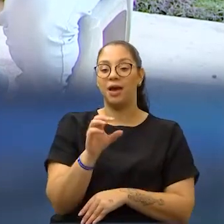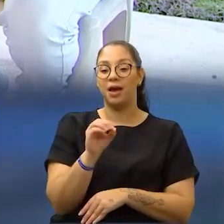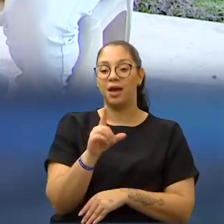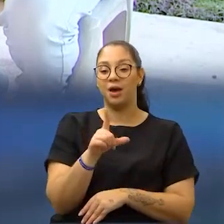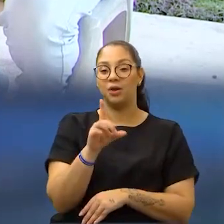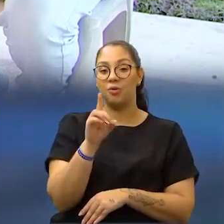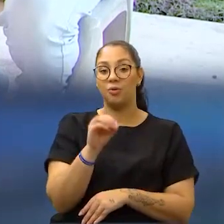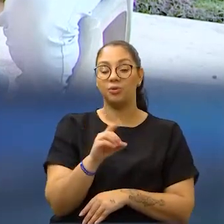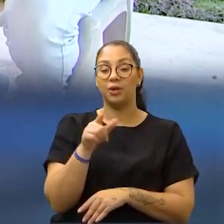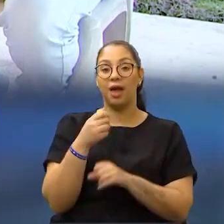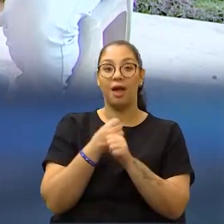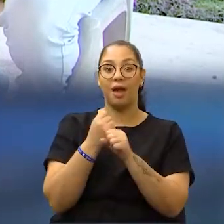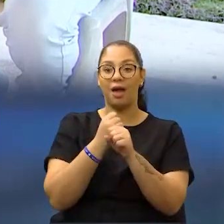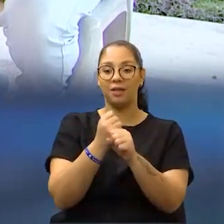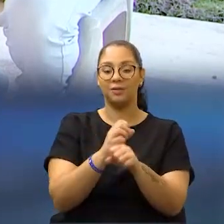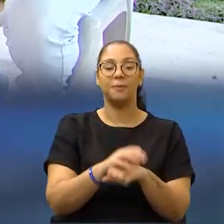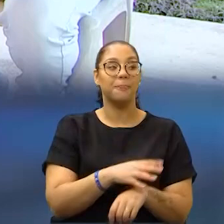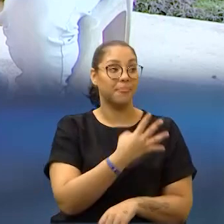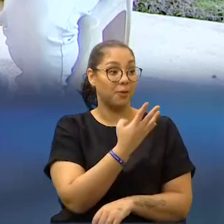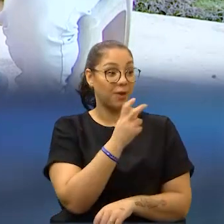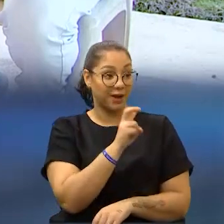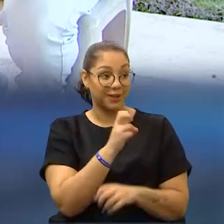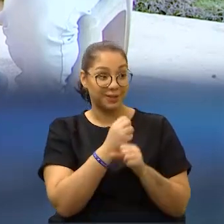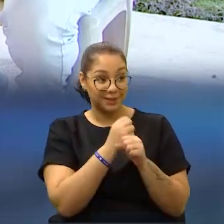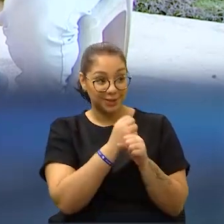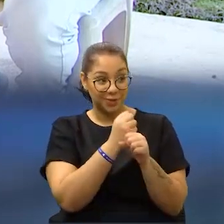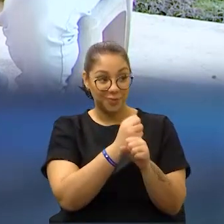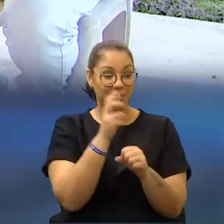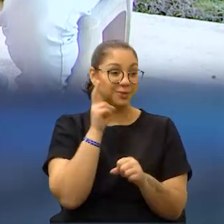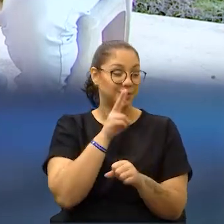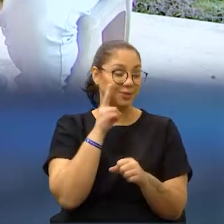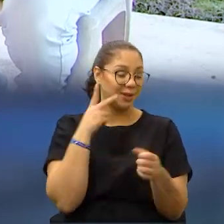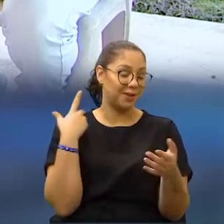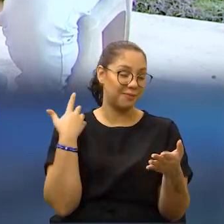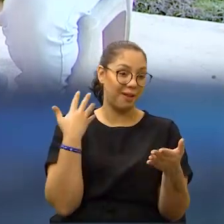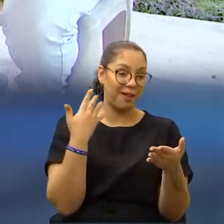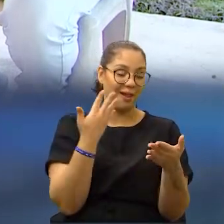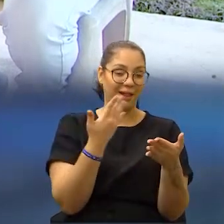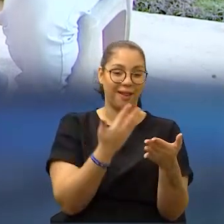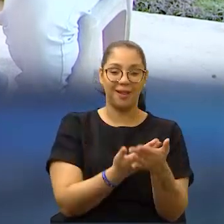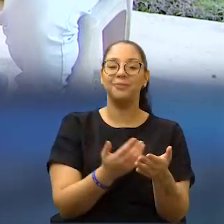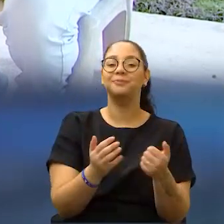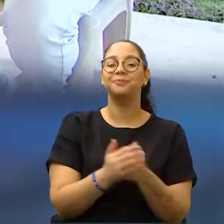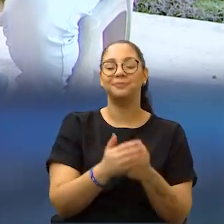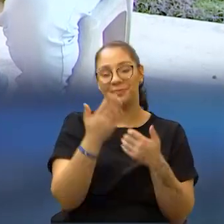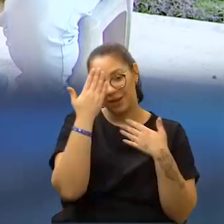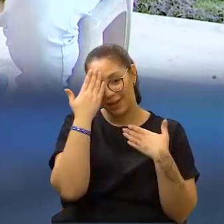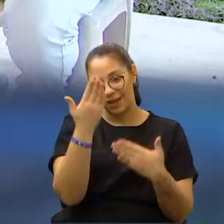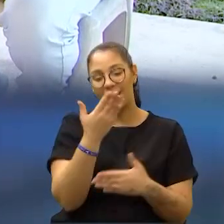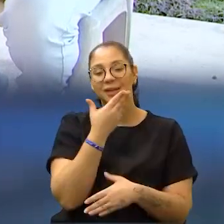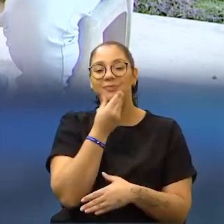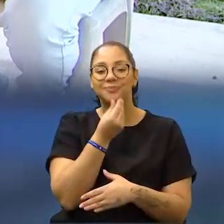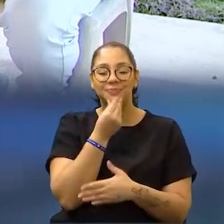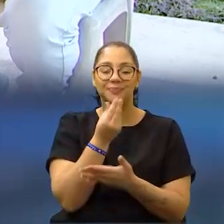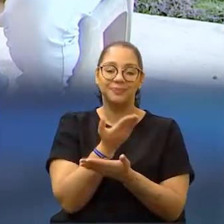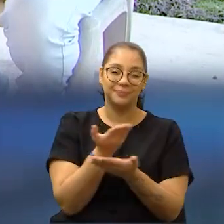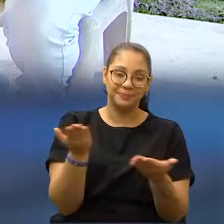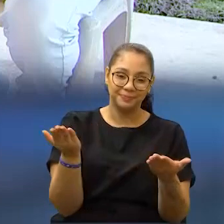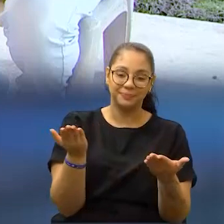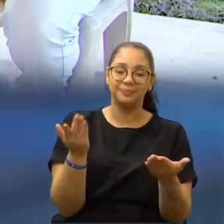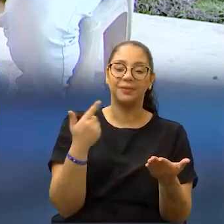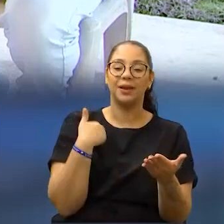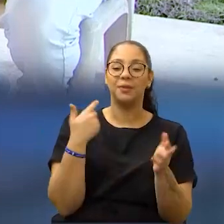Haroldo, desses anos aí de existência. 45 anos aí de história. 45 anos, desde 78, né? Então.